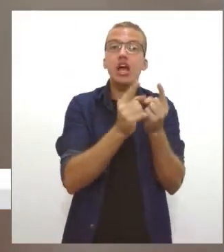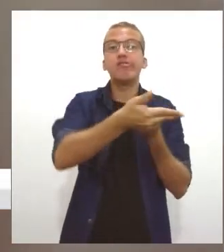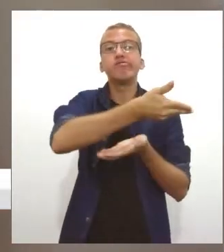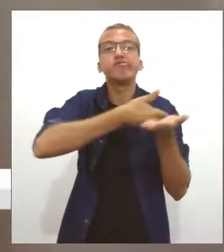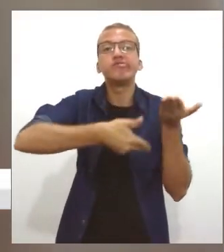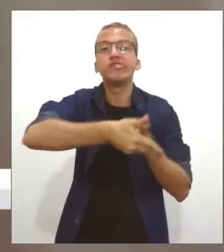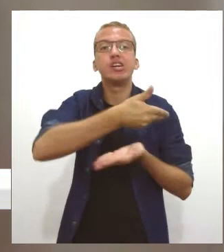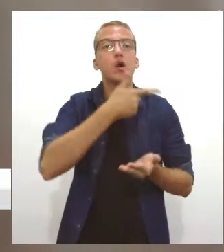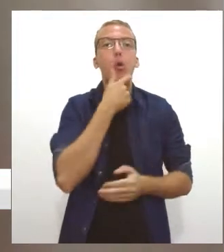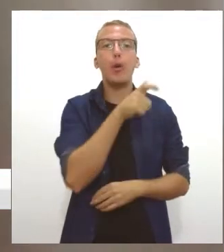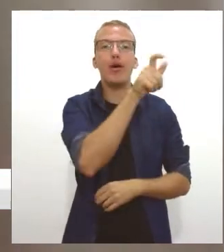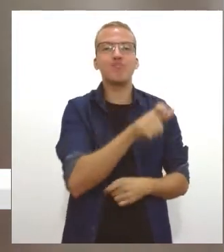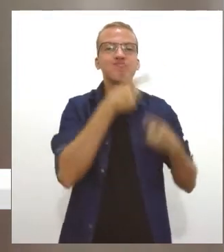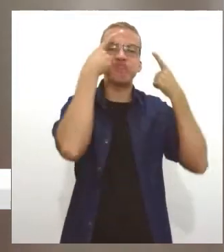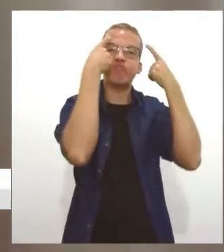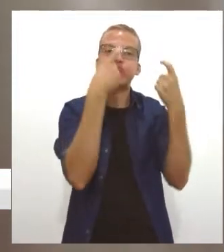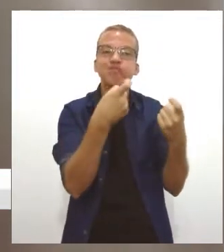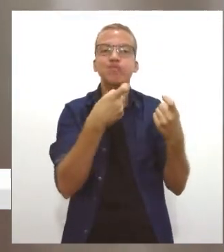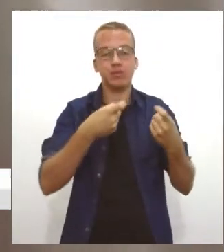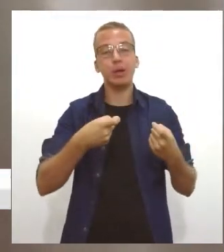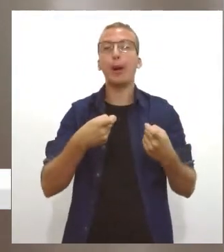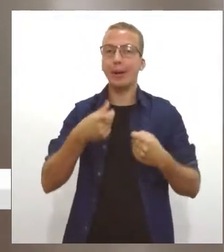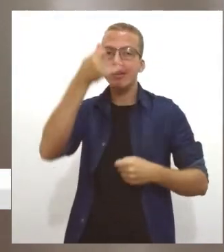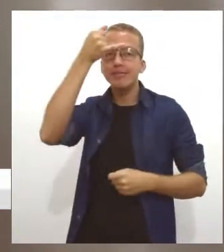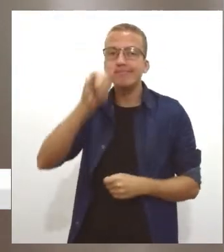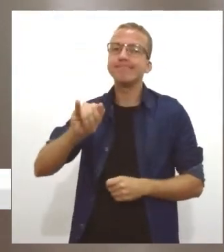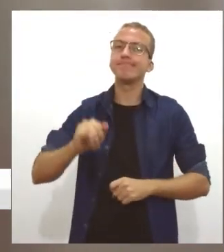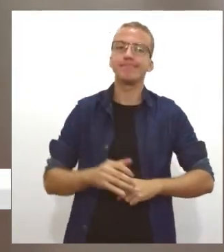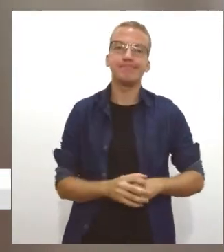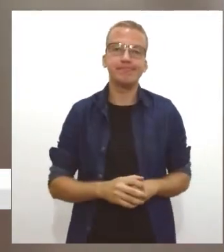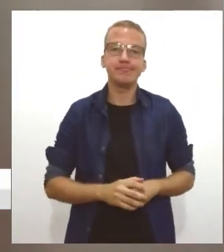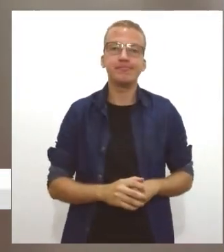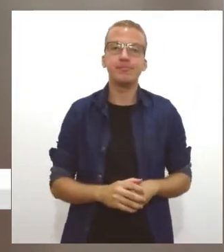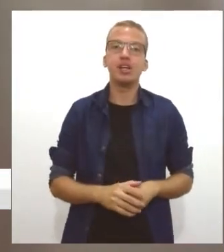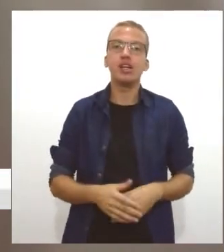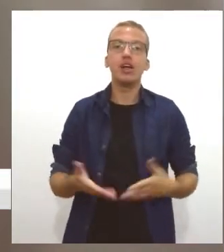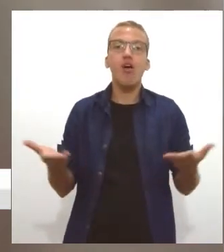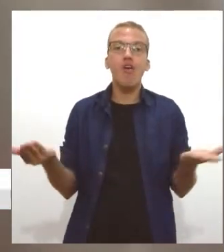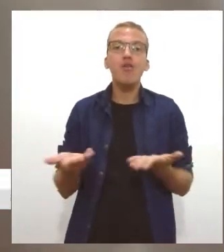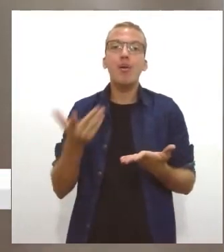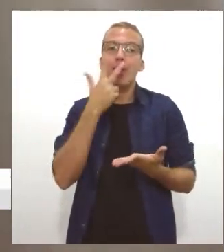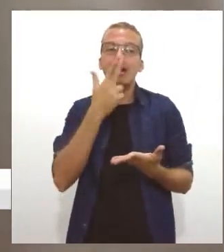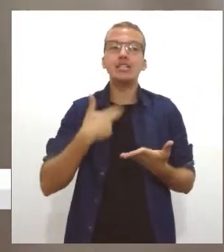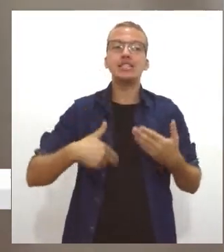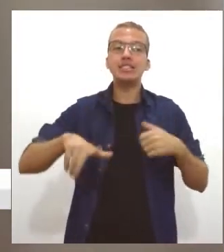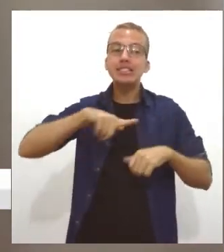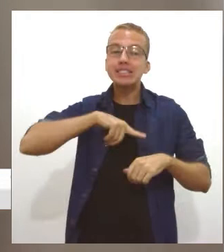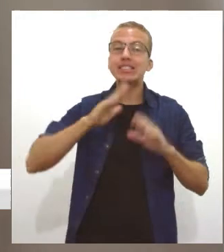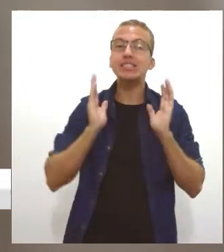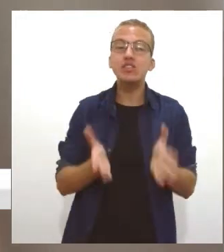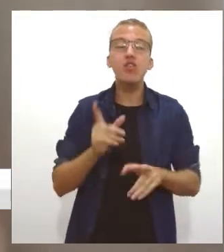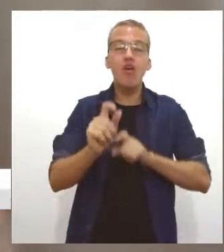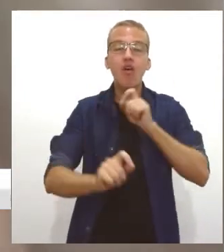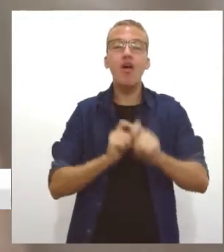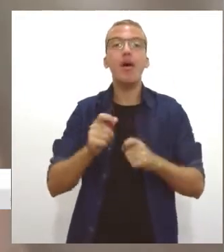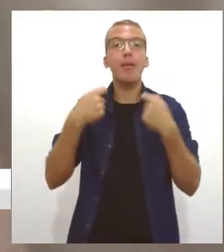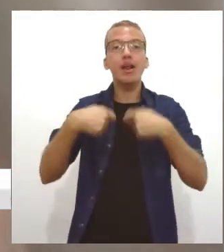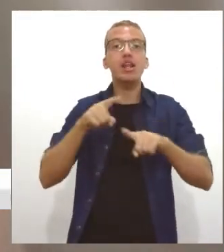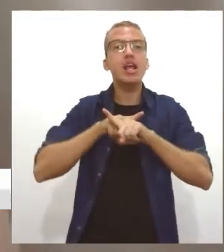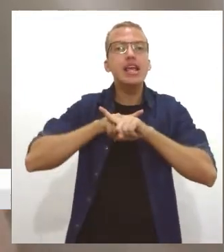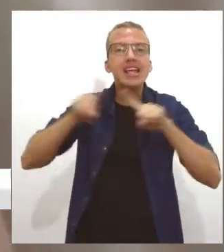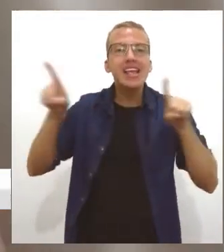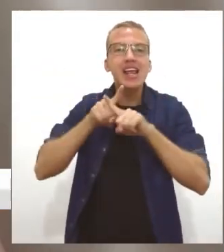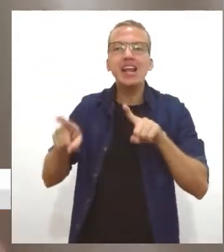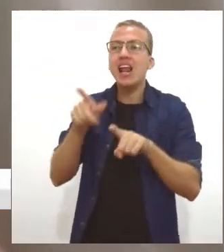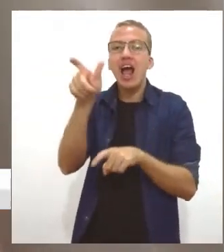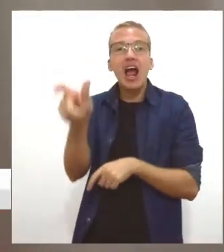o agressor. Então, a gente tem que, aí já tá enraizado, parar de se realizar a crítica, entender o contexto